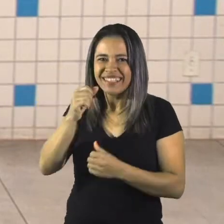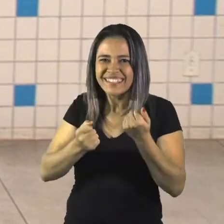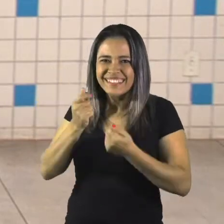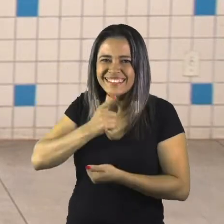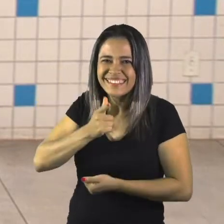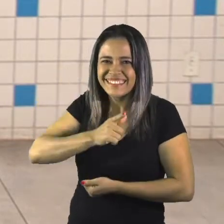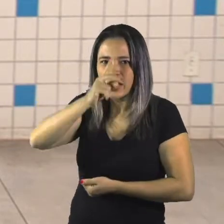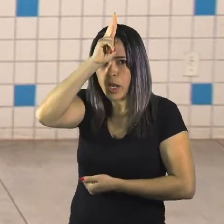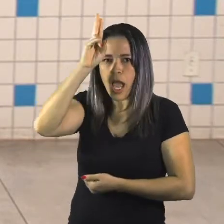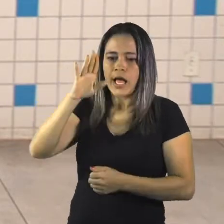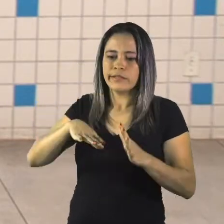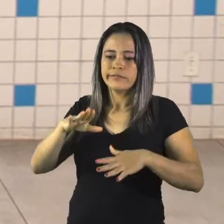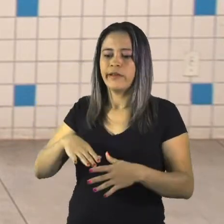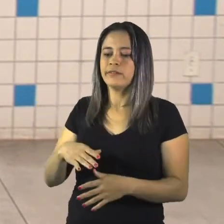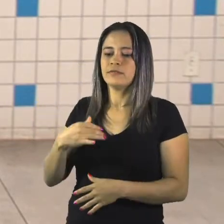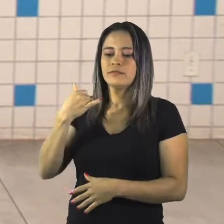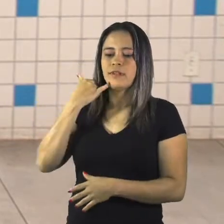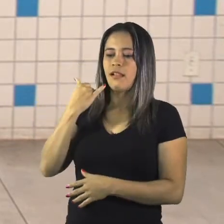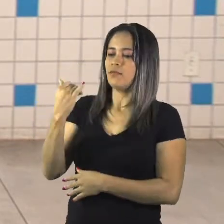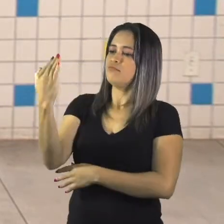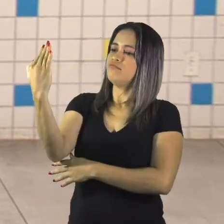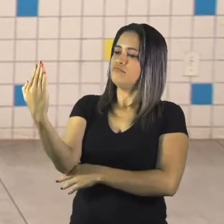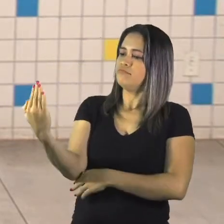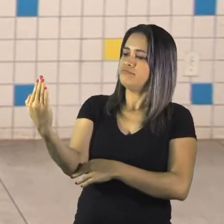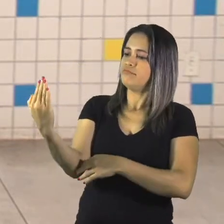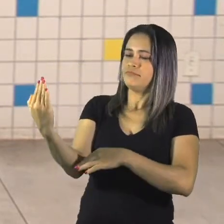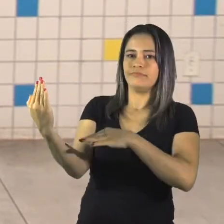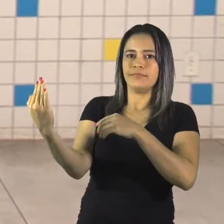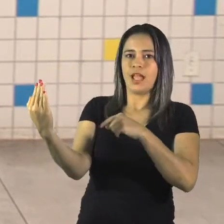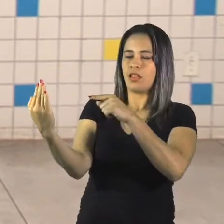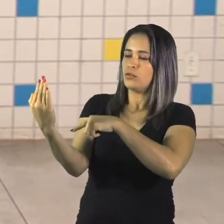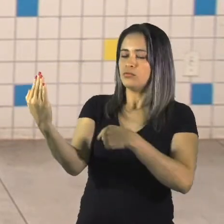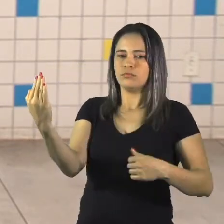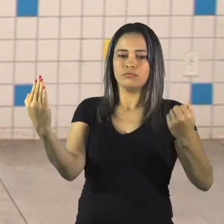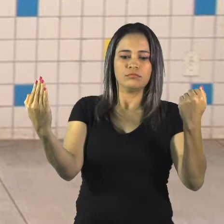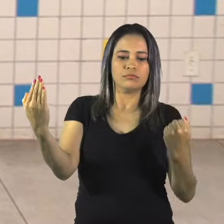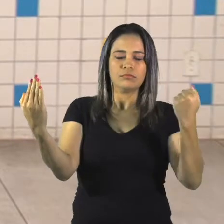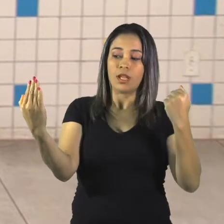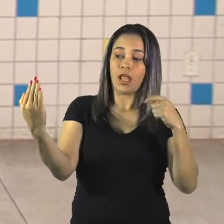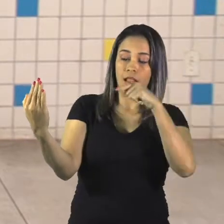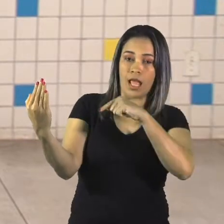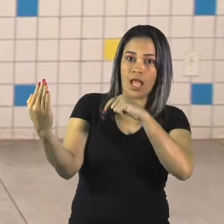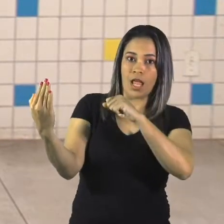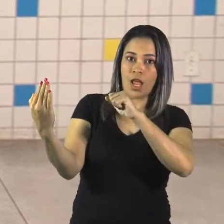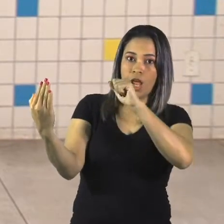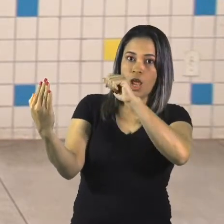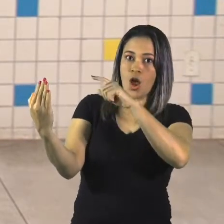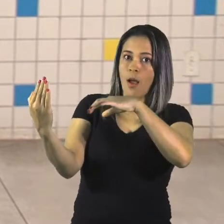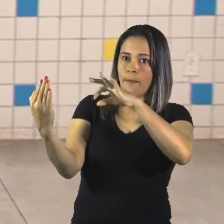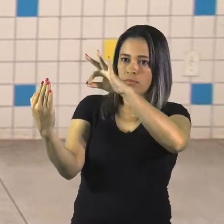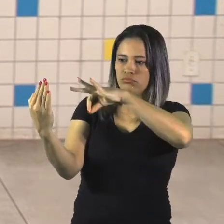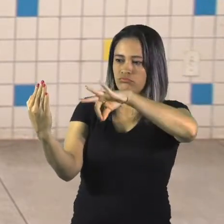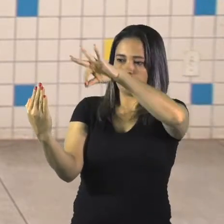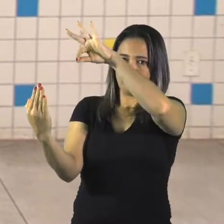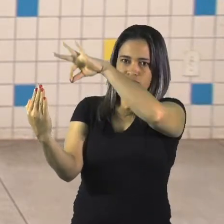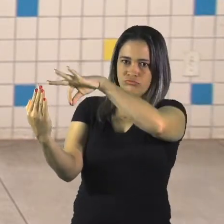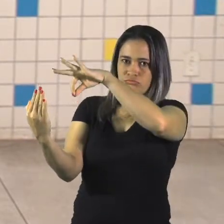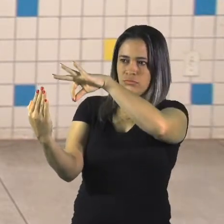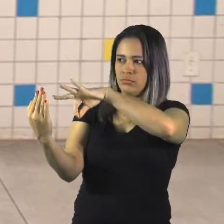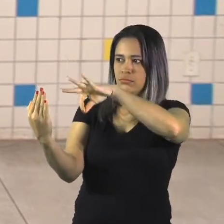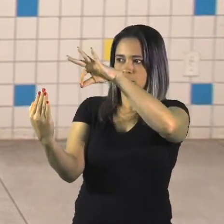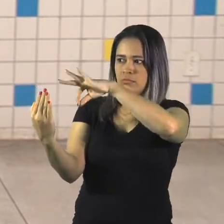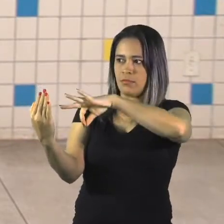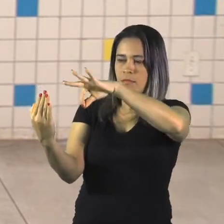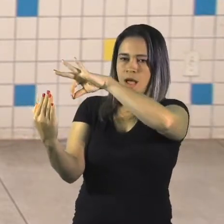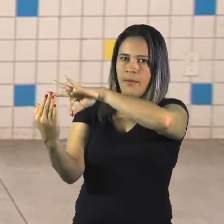com o celular dele pendurado lá na frente do painel do carro dele, com o mapa aberto, a pessoa entra e fala, eu quero ir para a